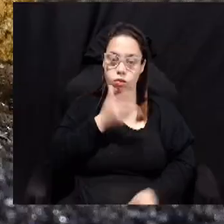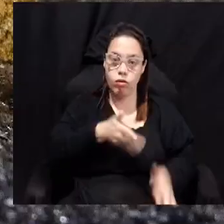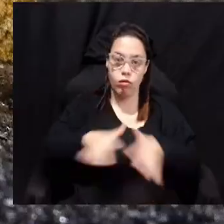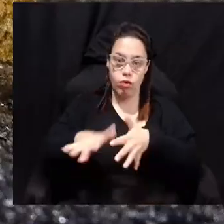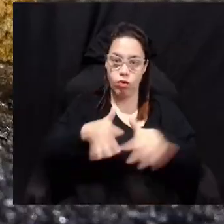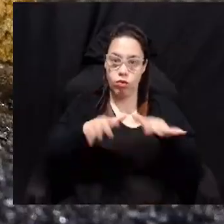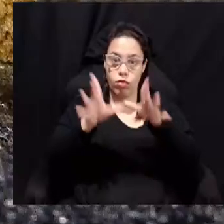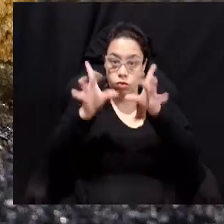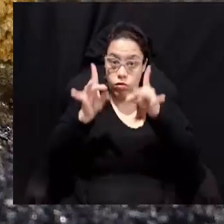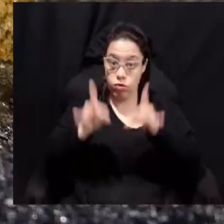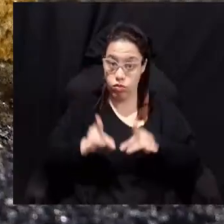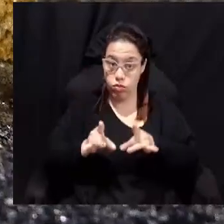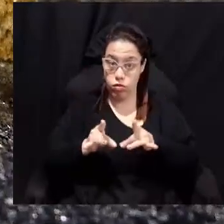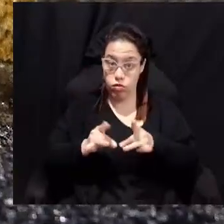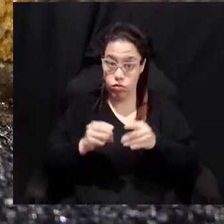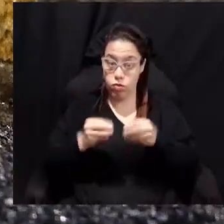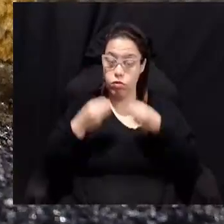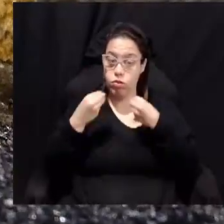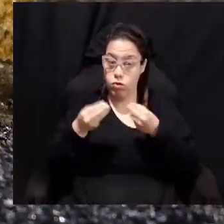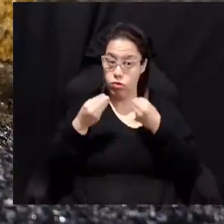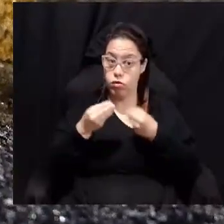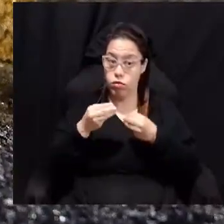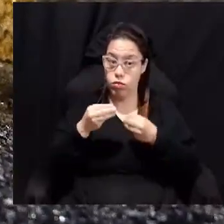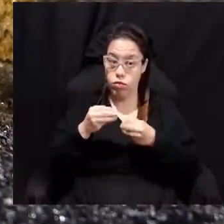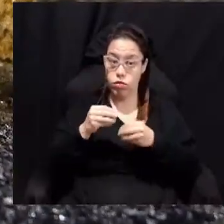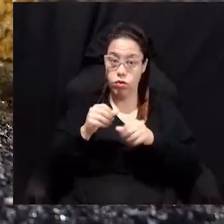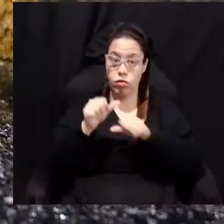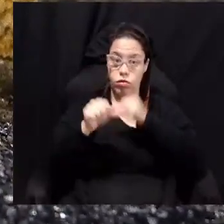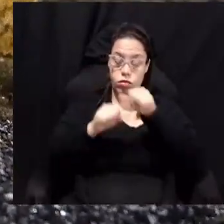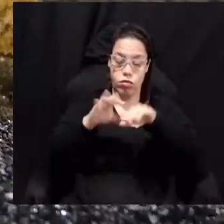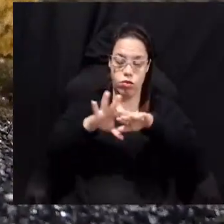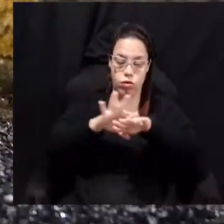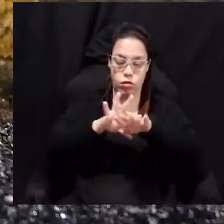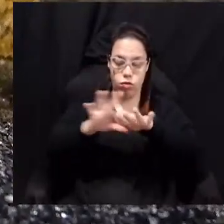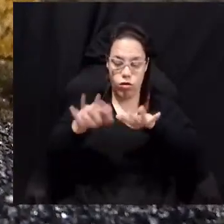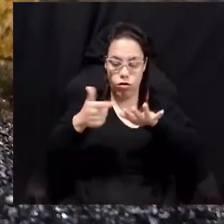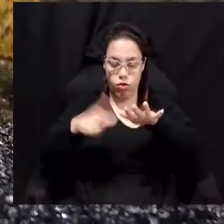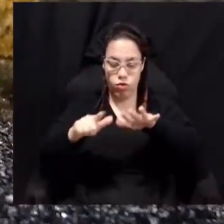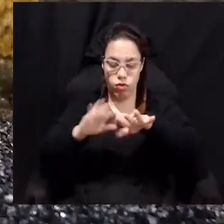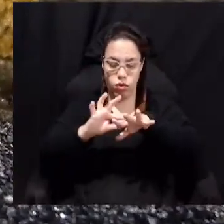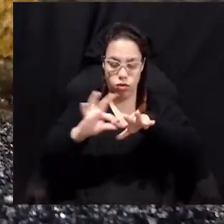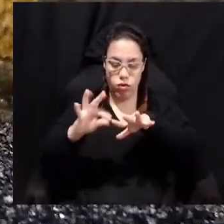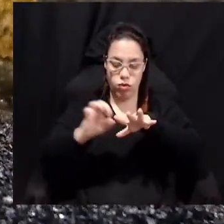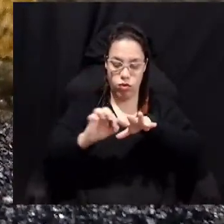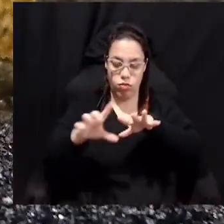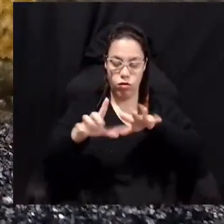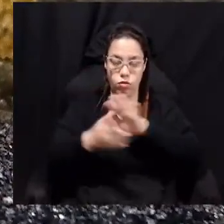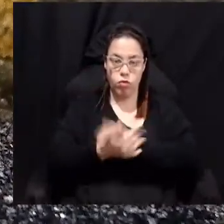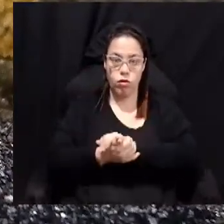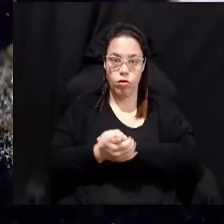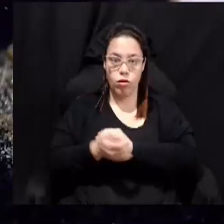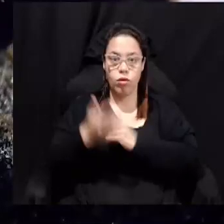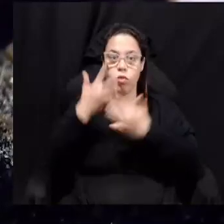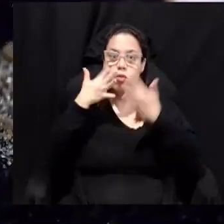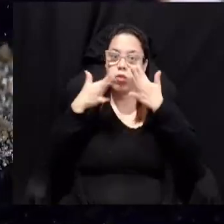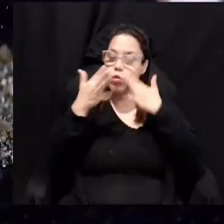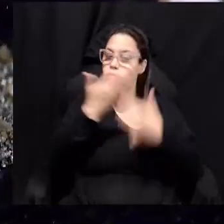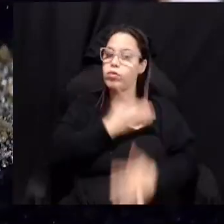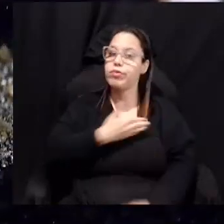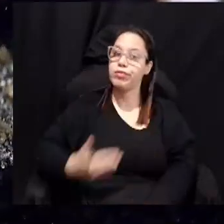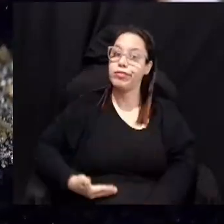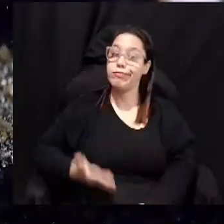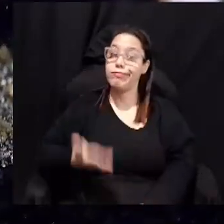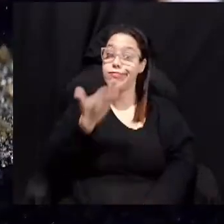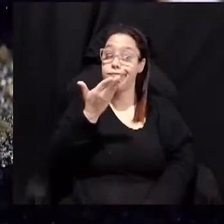especiais, como a capacidade de regeneração de membros, contribui para o aumento do interesse público pela espécie.